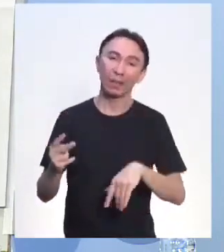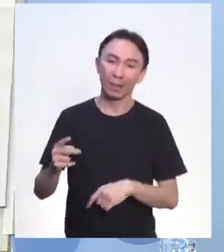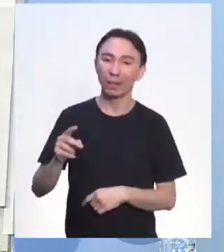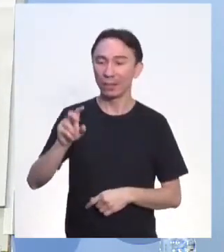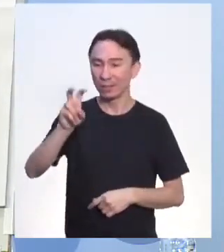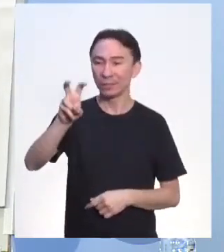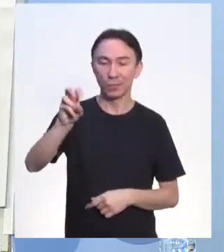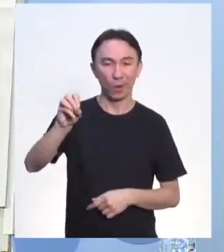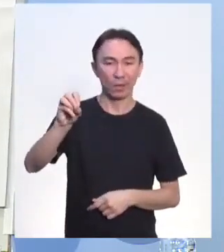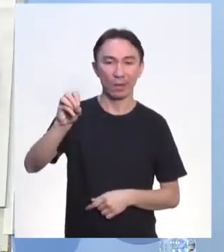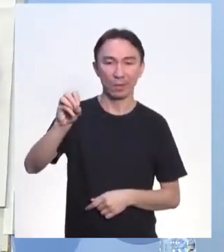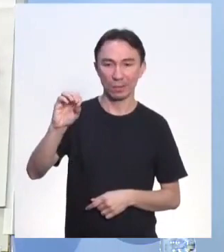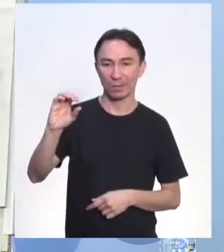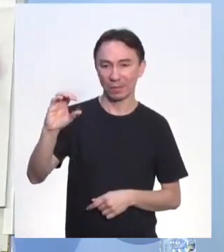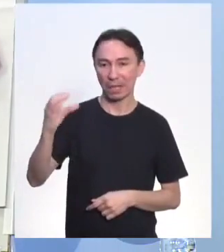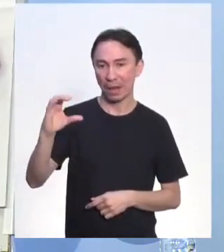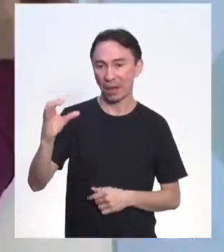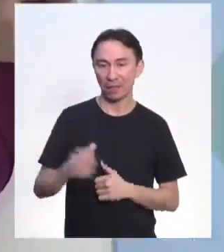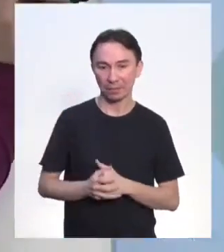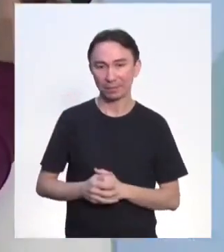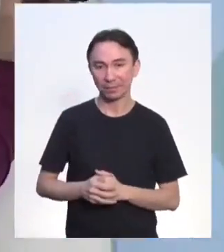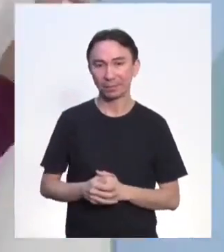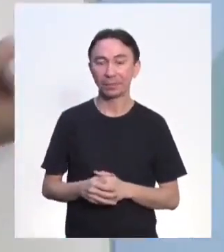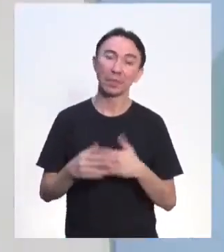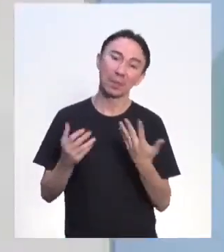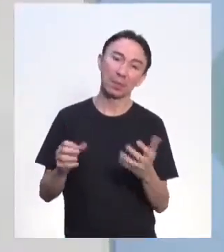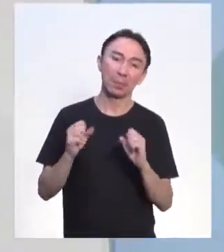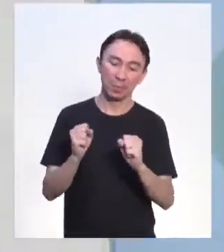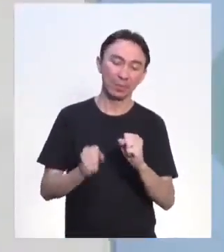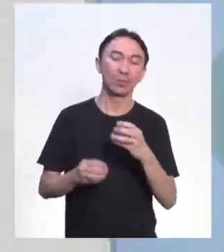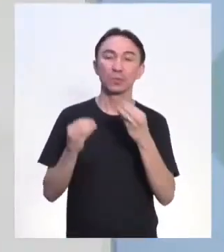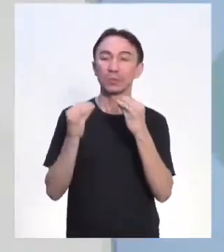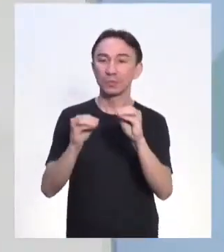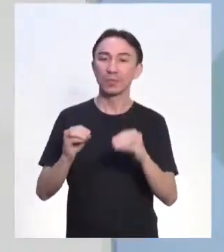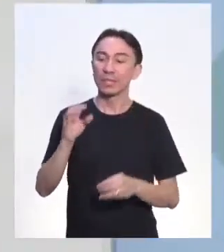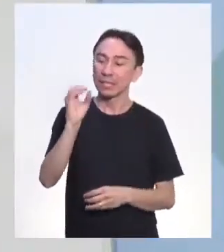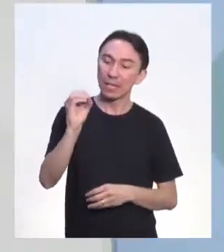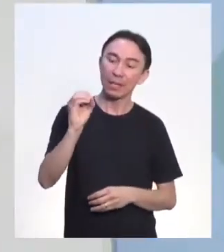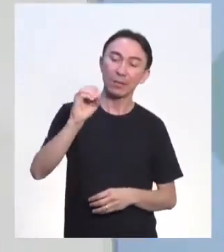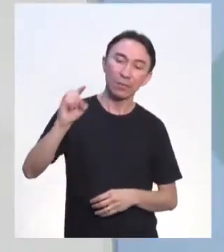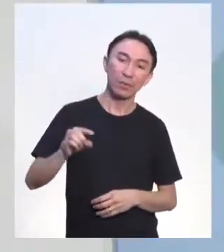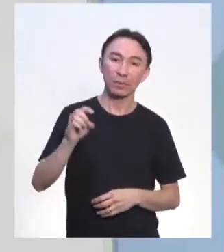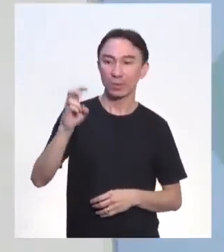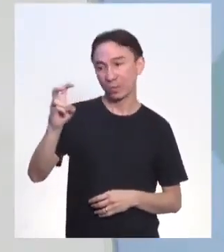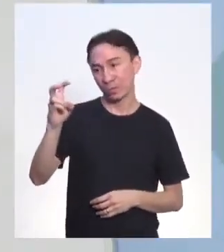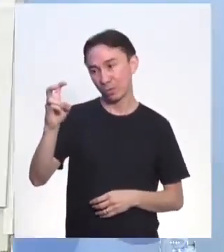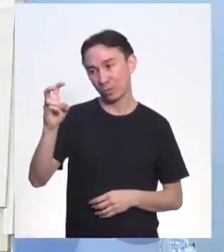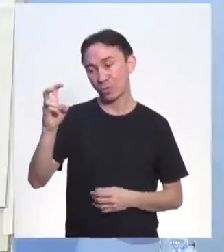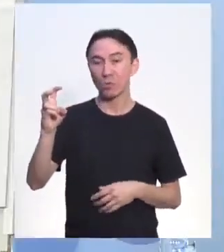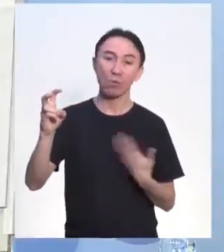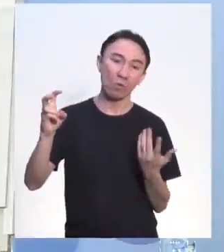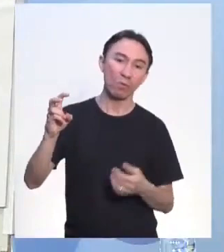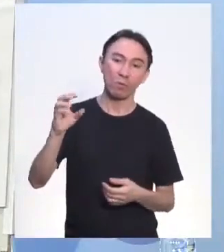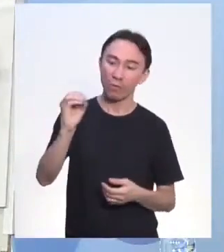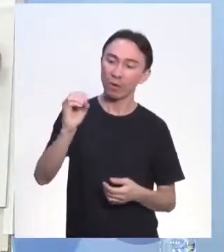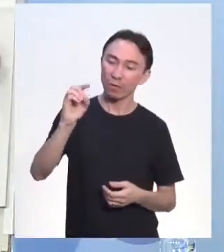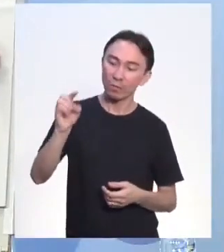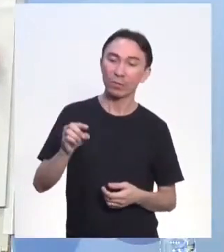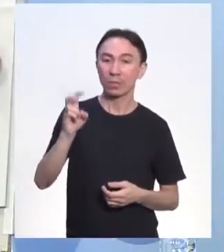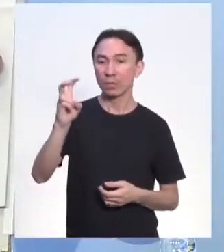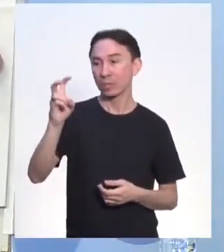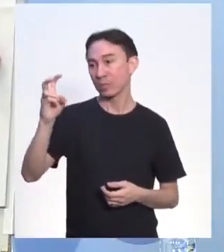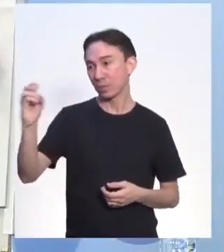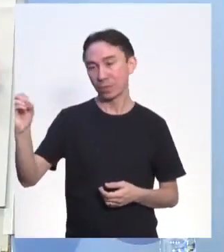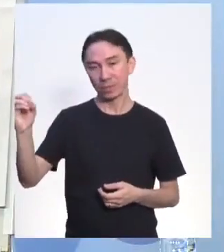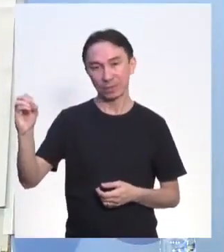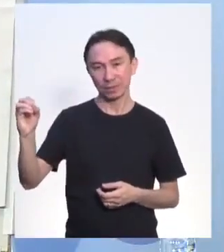Que a gente pode representar como 0,5 ou como 0,50. Eu vou sempre indicar você a pensar